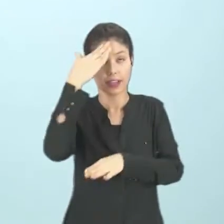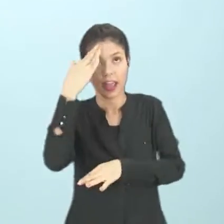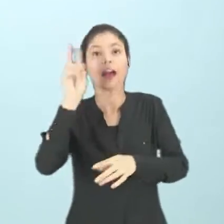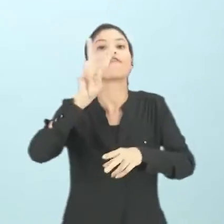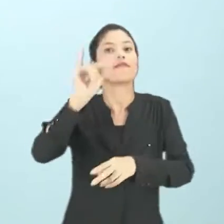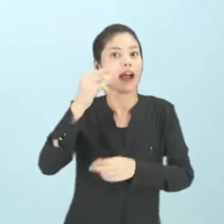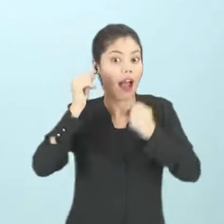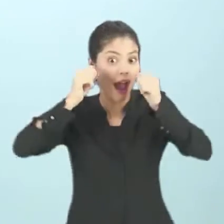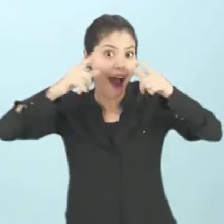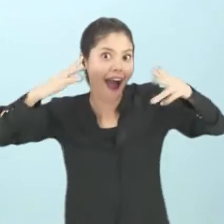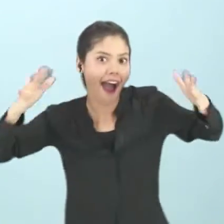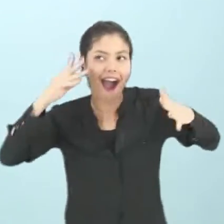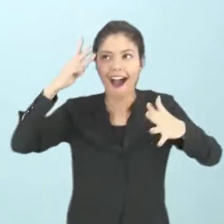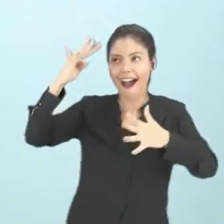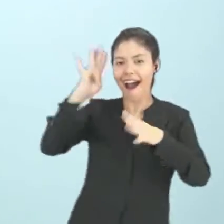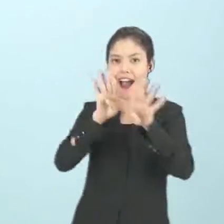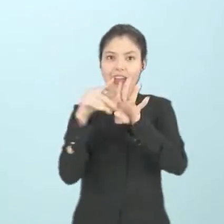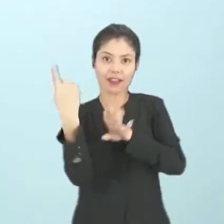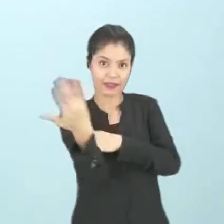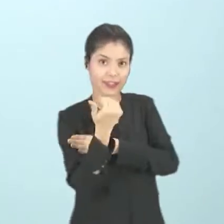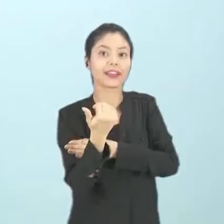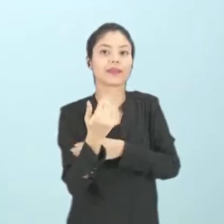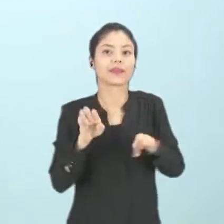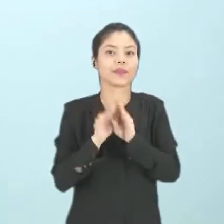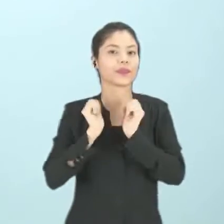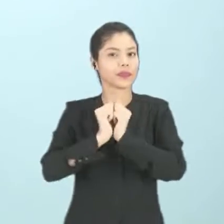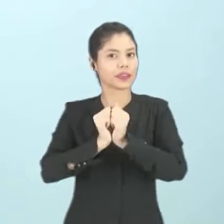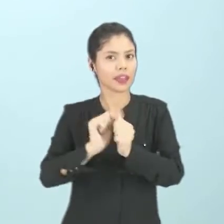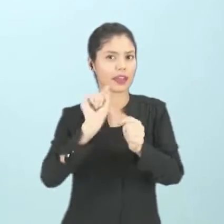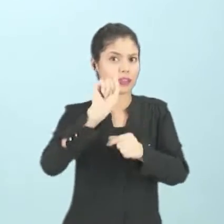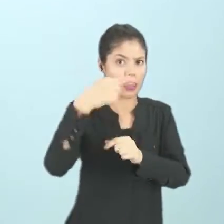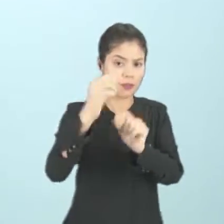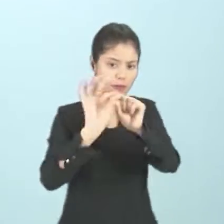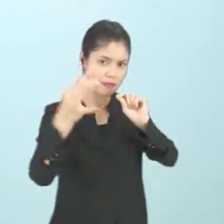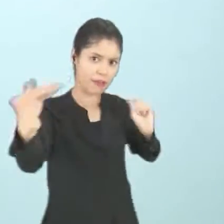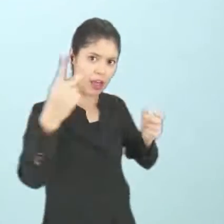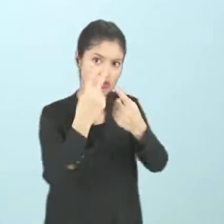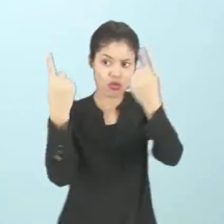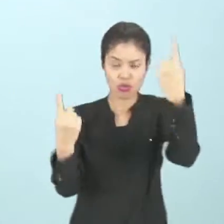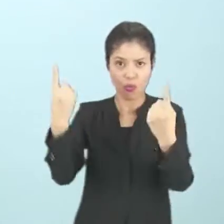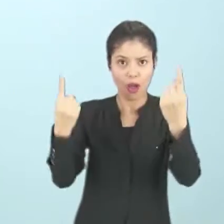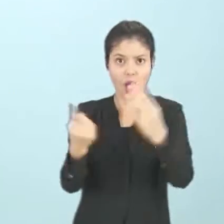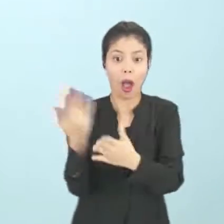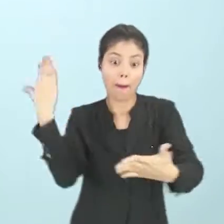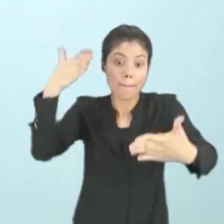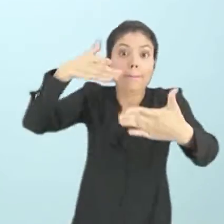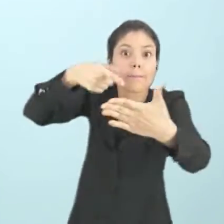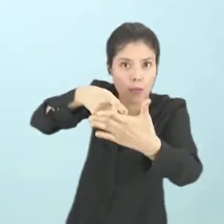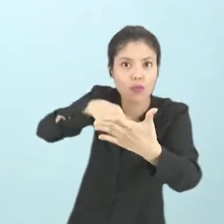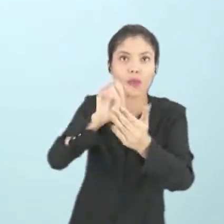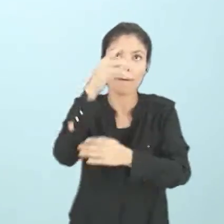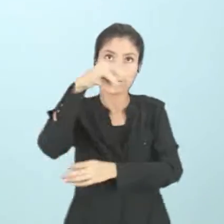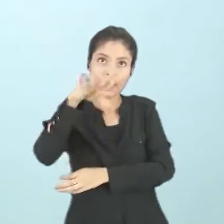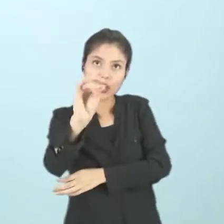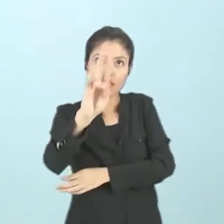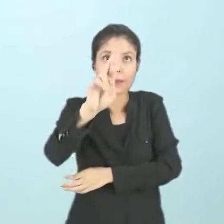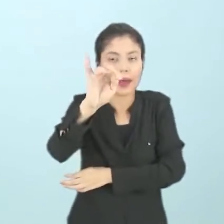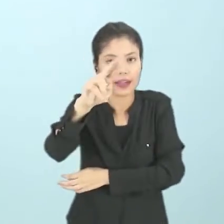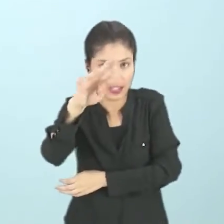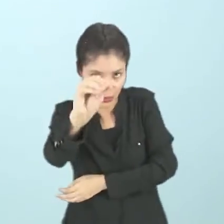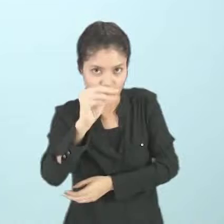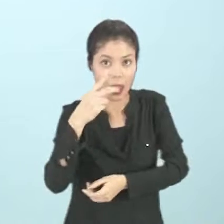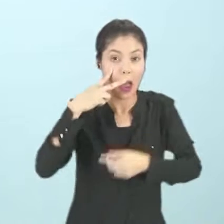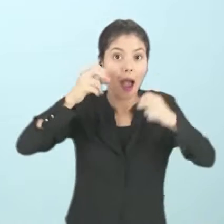vai te fascinar. Vem comigo que você vai entender. Depois de distância entre dois pontos, vamos ver agora o ponto médio e baricentro, ok? Então vem